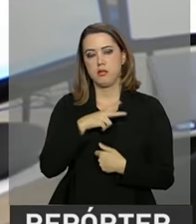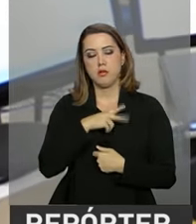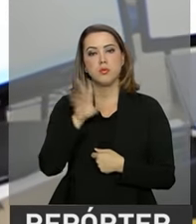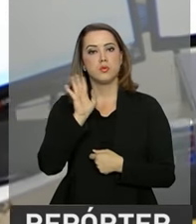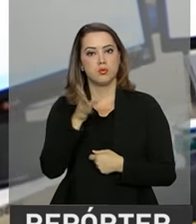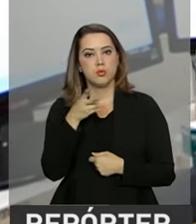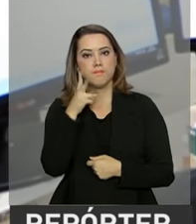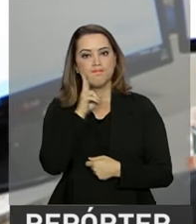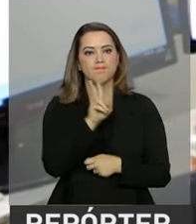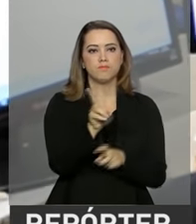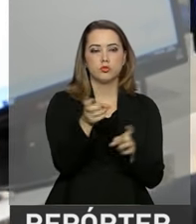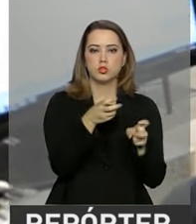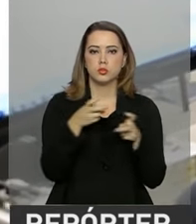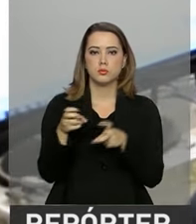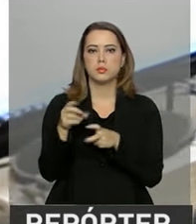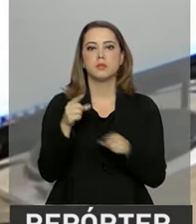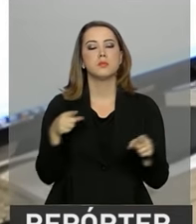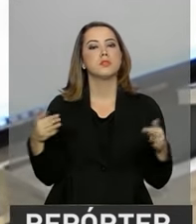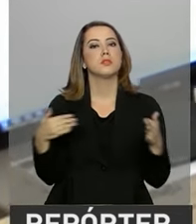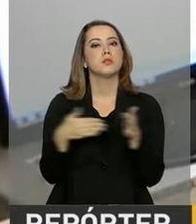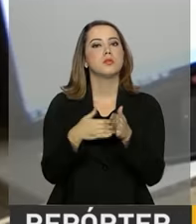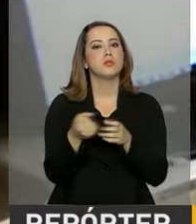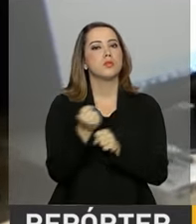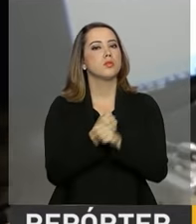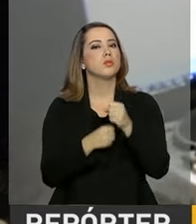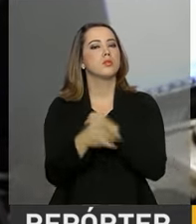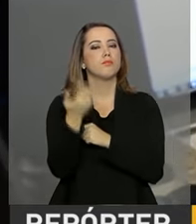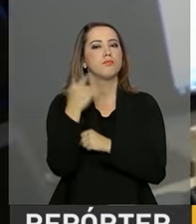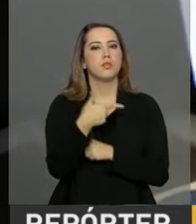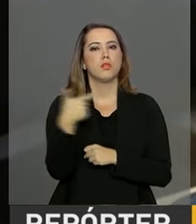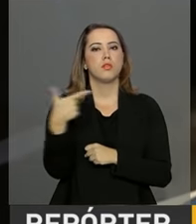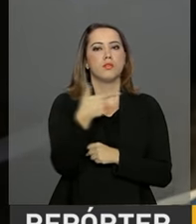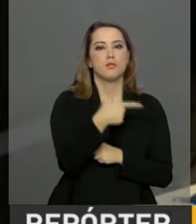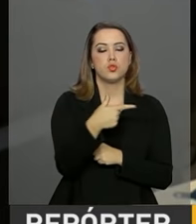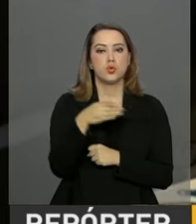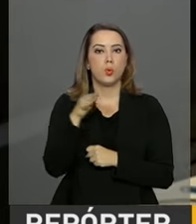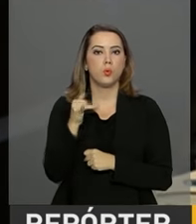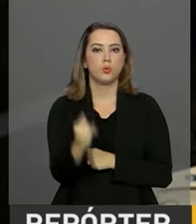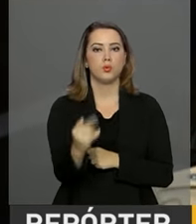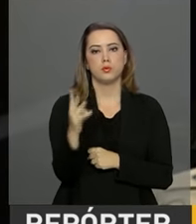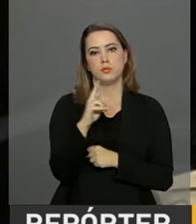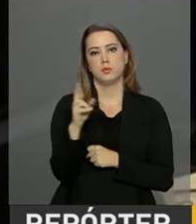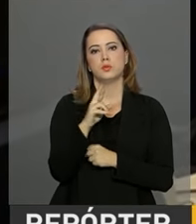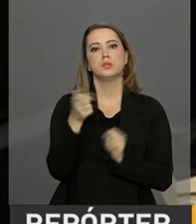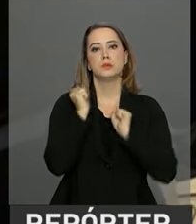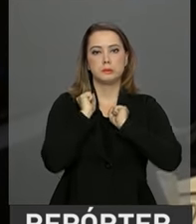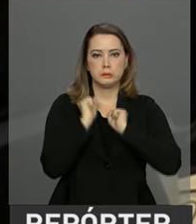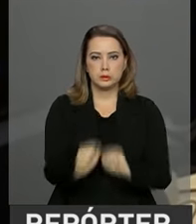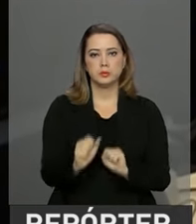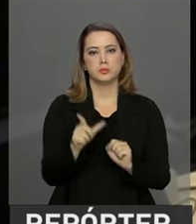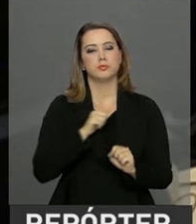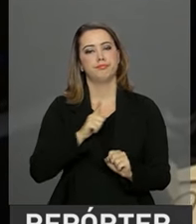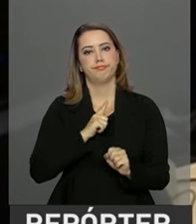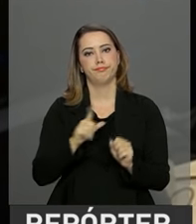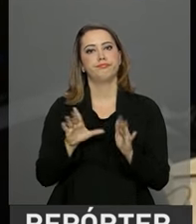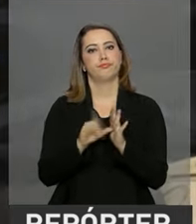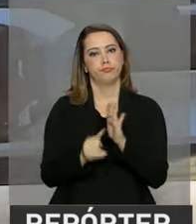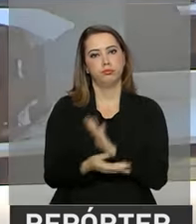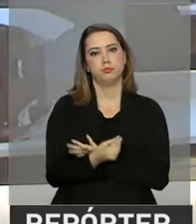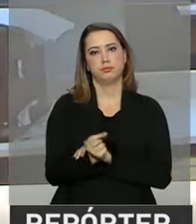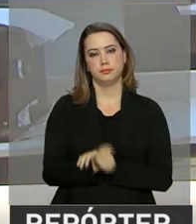o início do ano passado mais de R2 bilhões deais com indícios de ilegalidade e